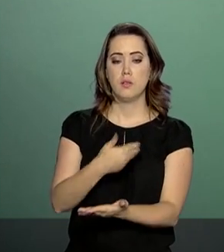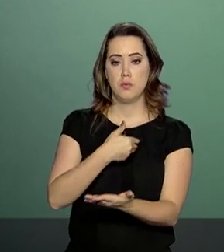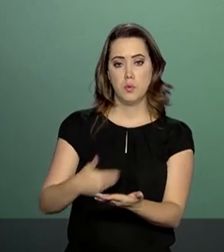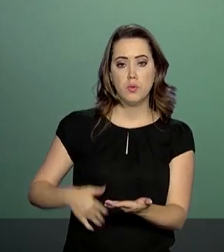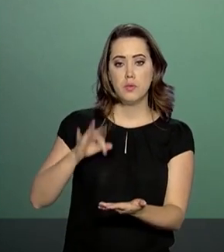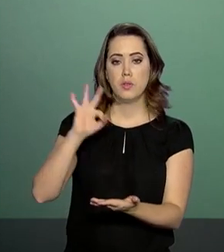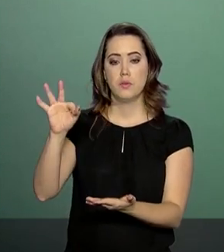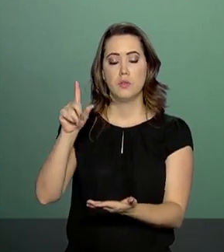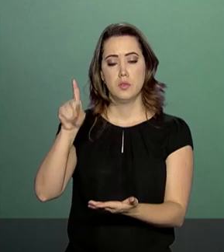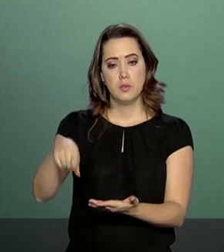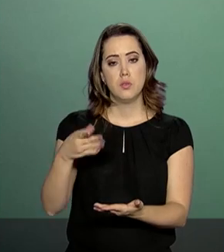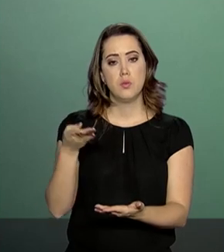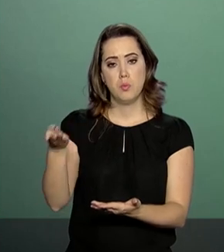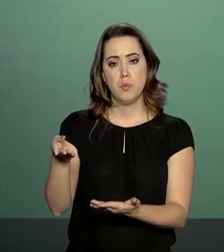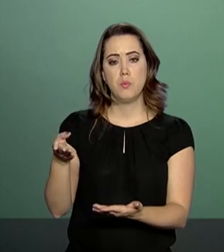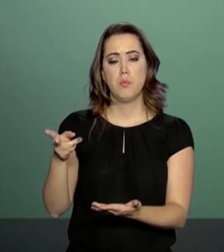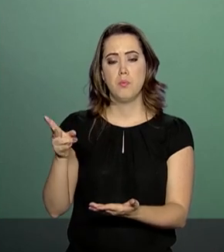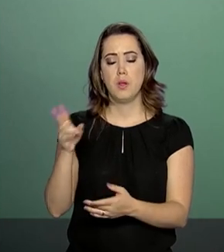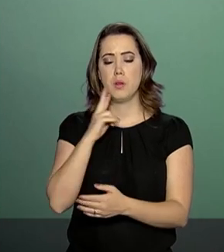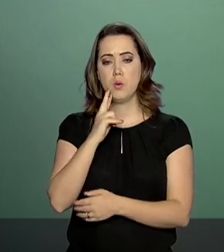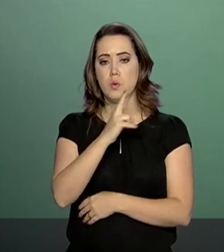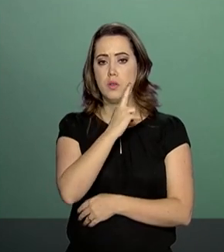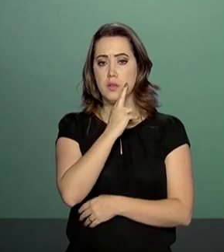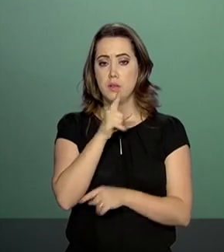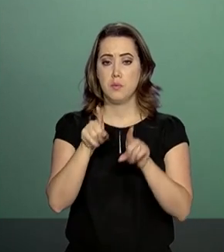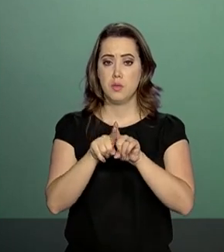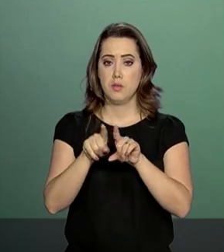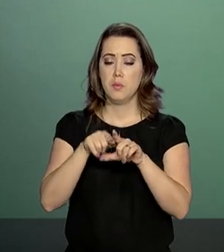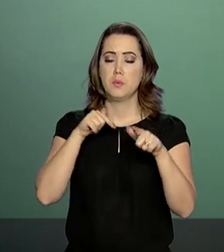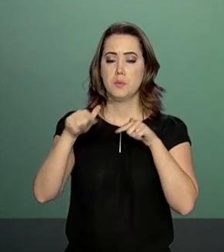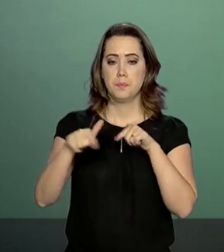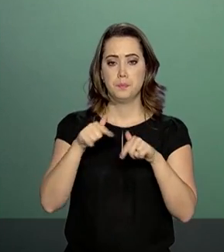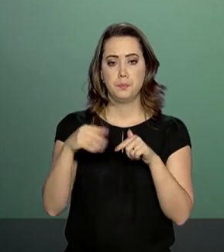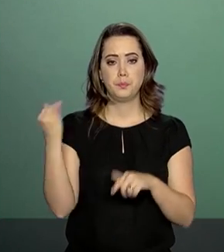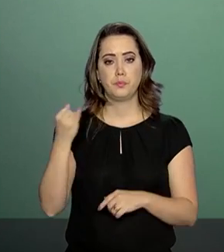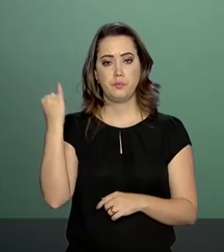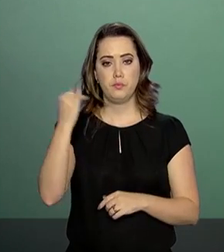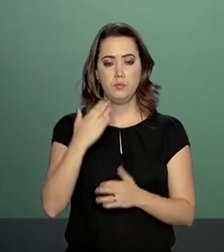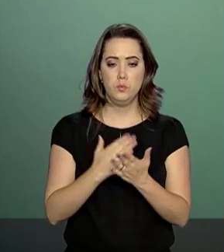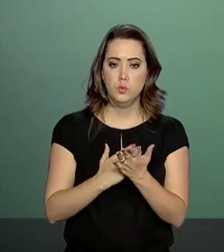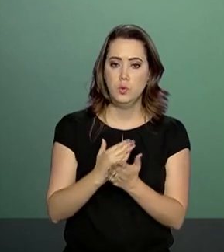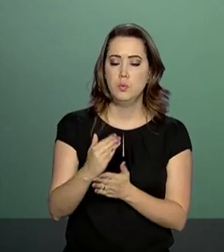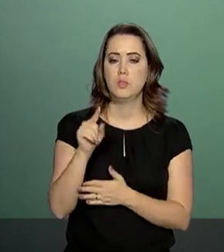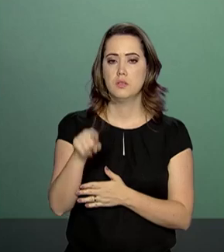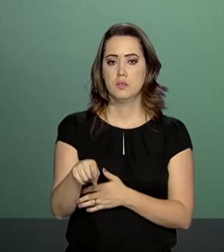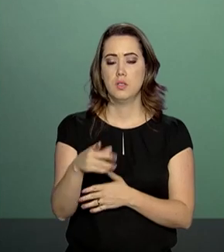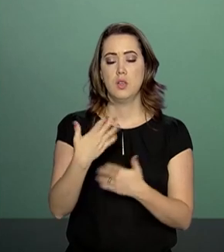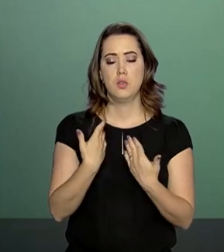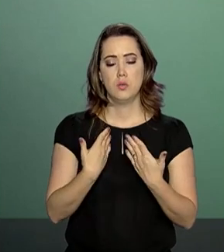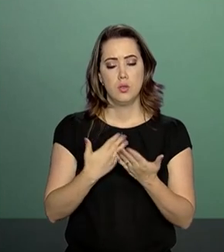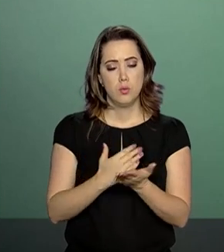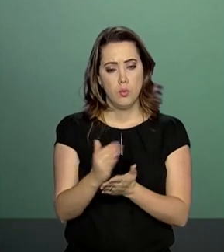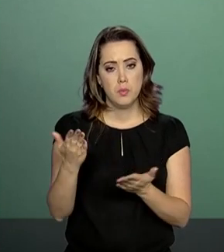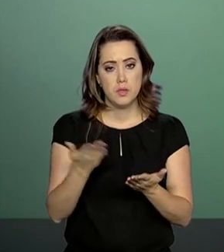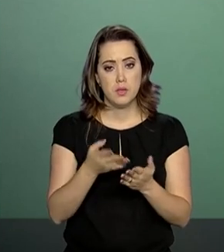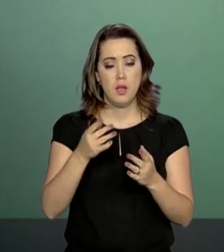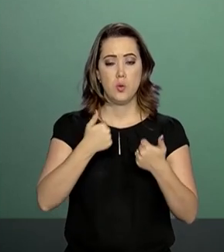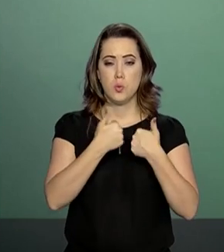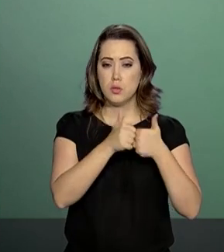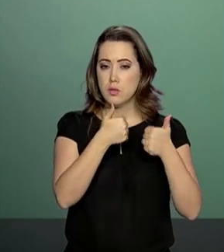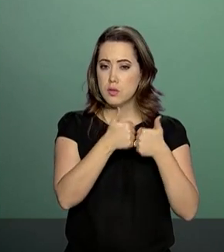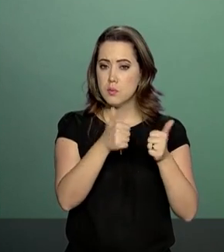Federal para o Estado de Roraima e para esta operação iniciaram o deslocamento para a